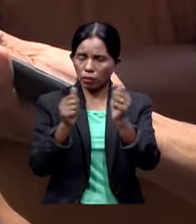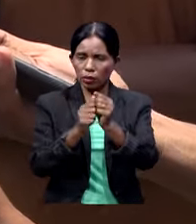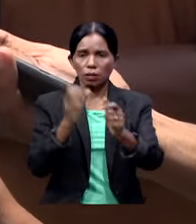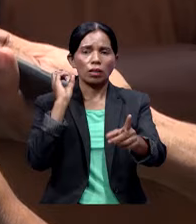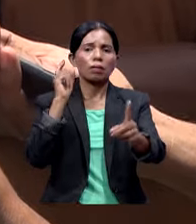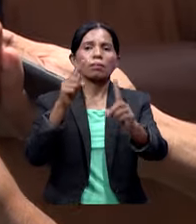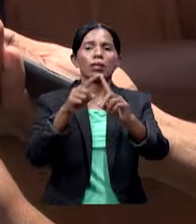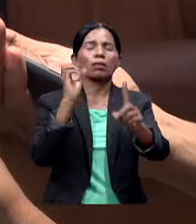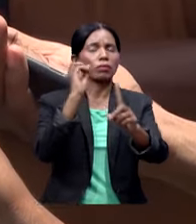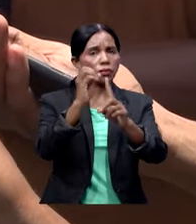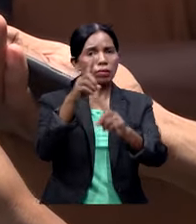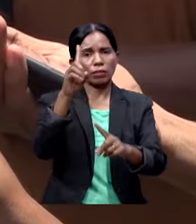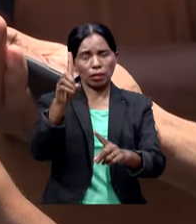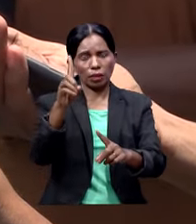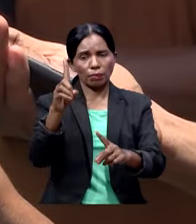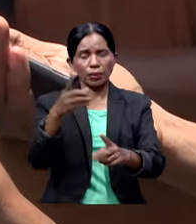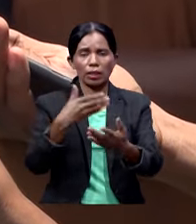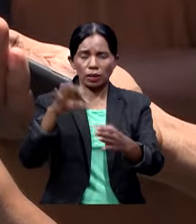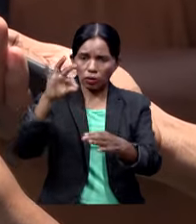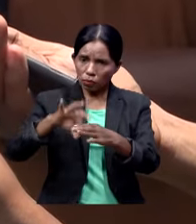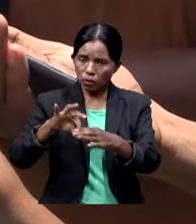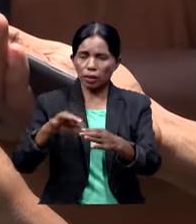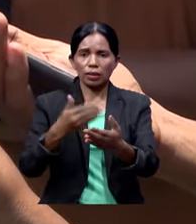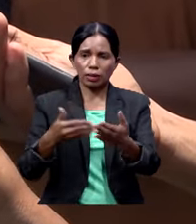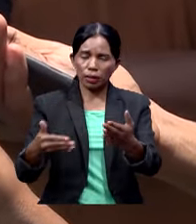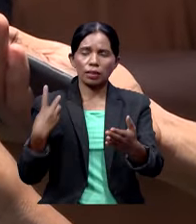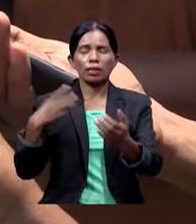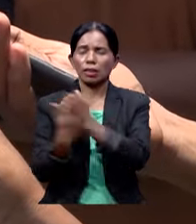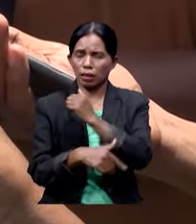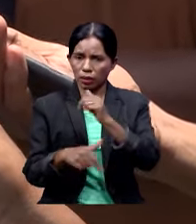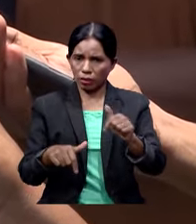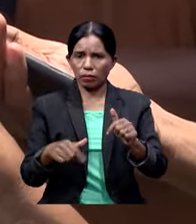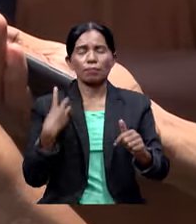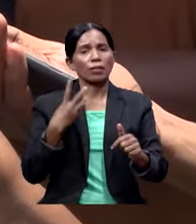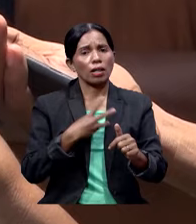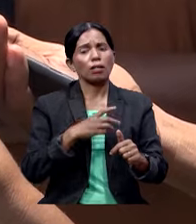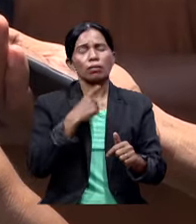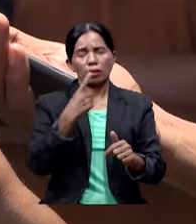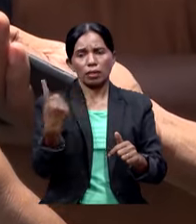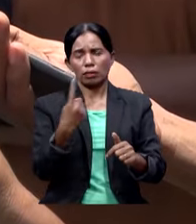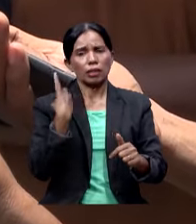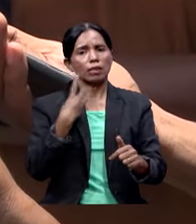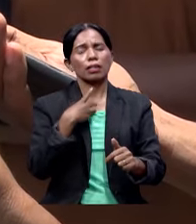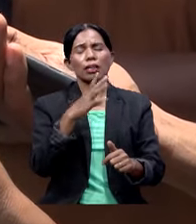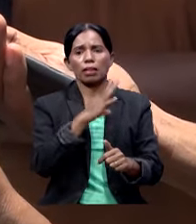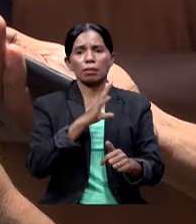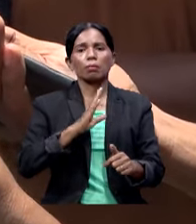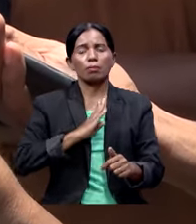ida, produção e itinerain. Hanesan hau hata TBB kataka ita espera katak baukau